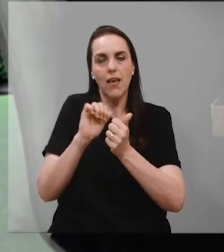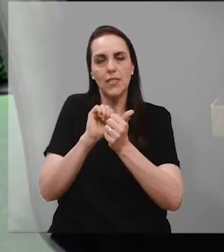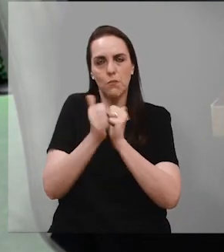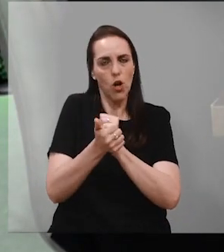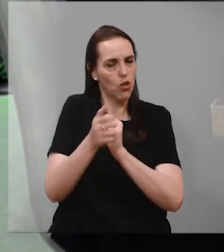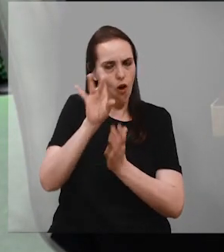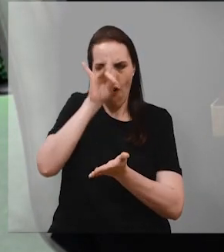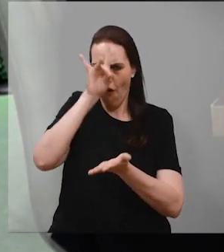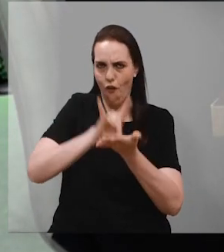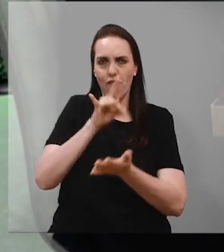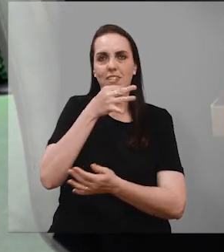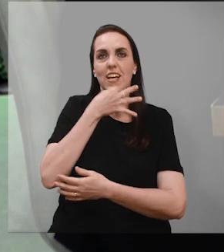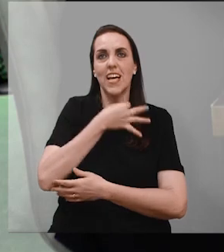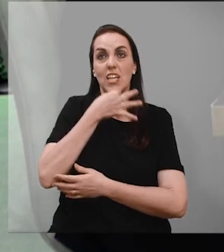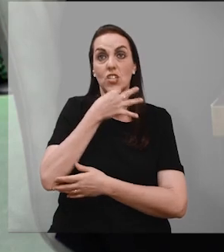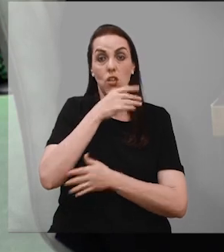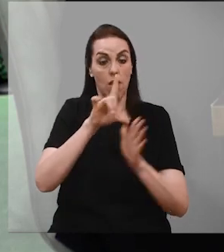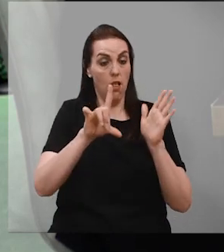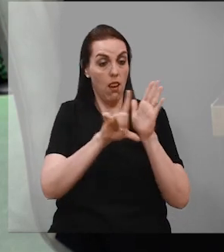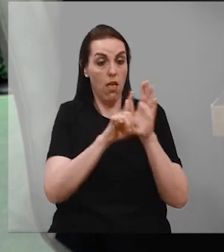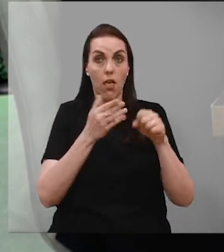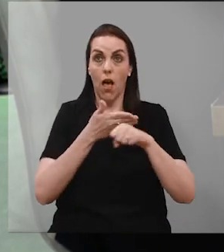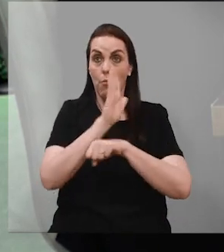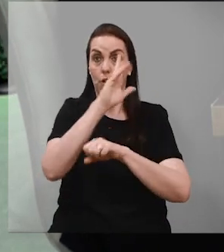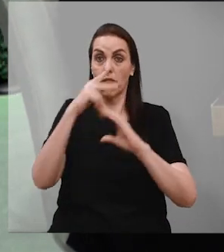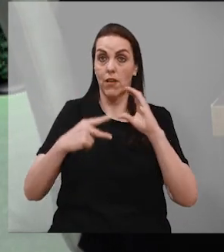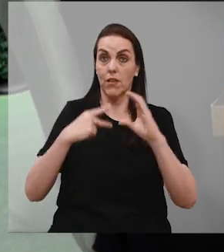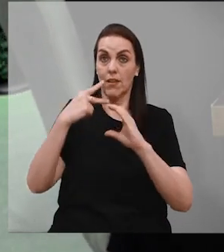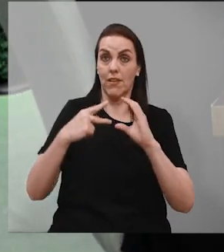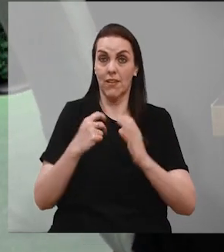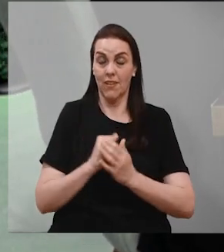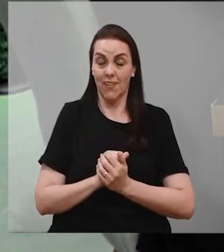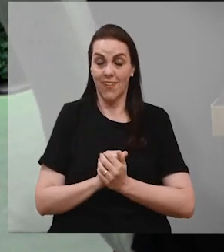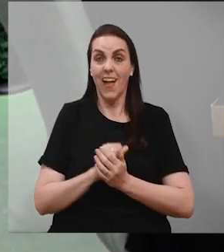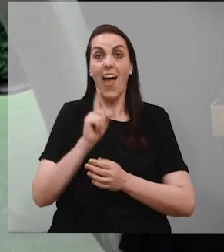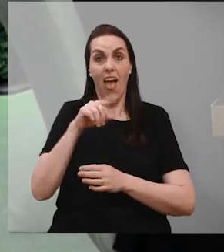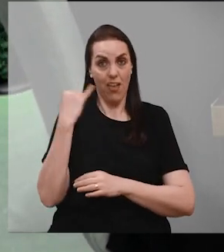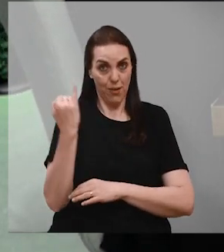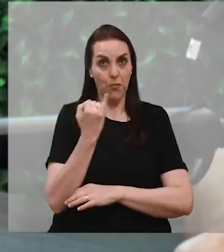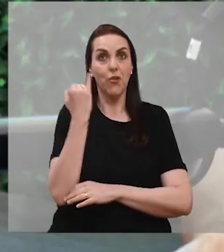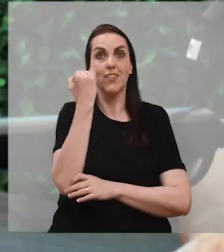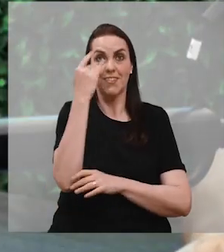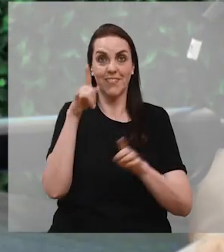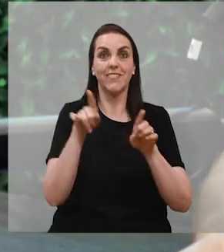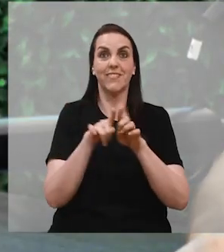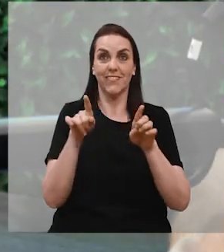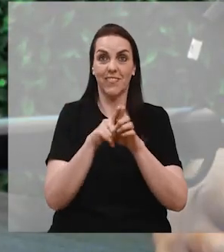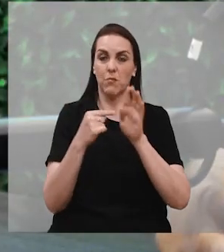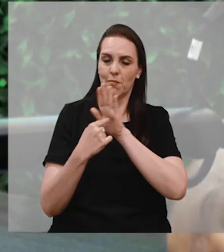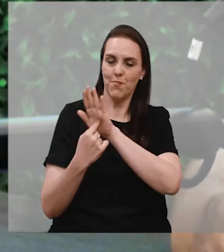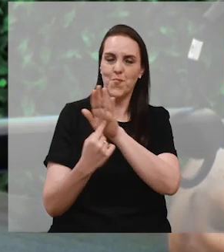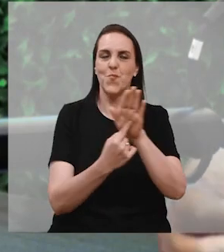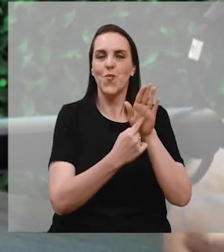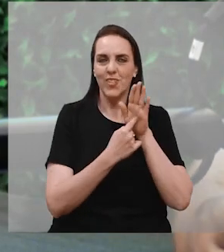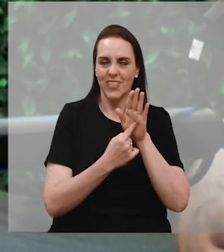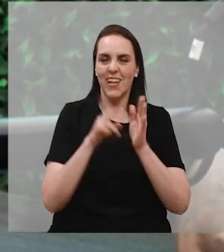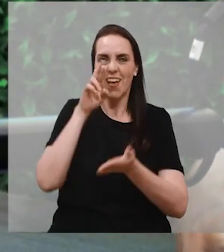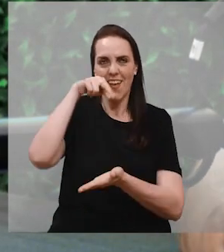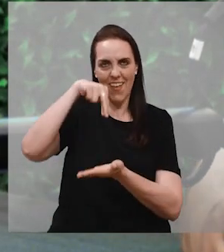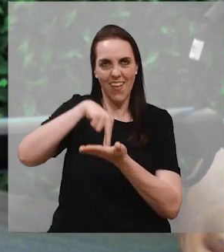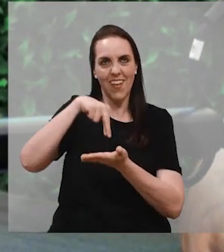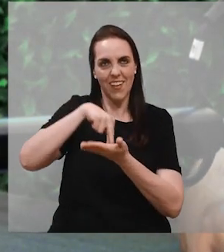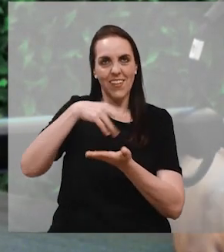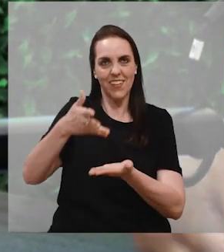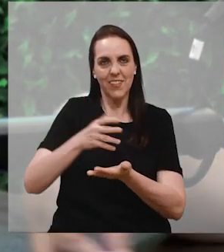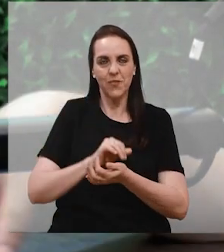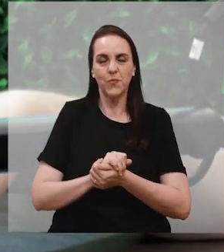que é o esporte oficial de Caxias do Sul na lei aprovada nesta casa, né? Então, é super importante também a gente mostrar